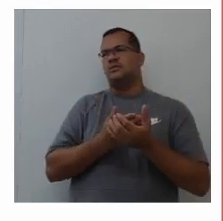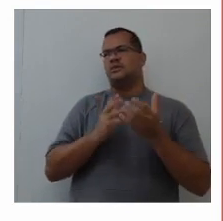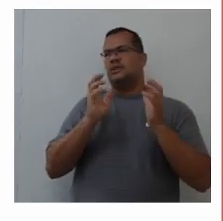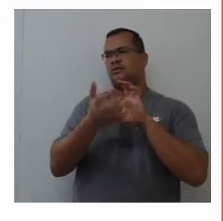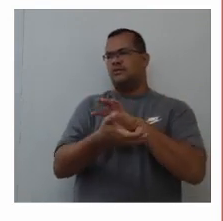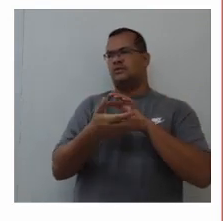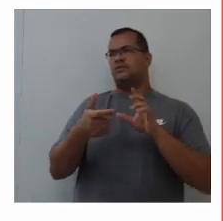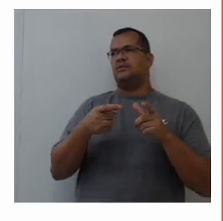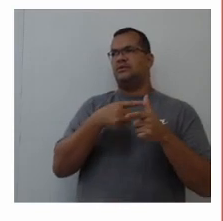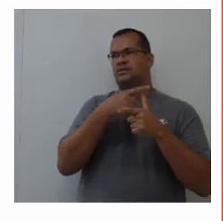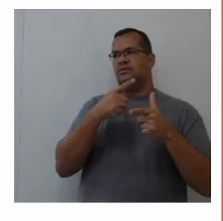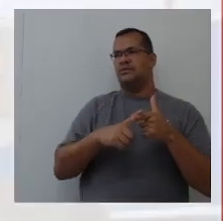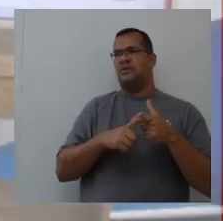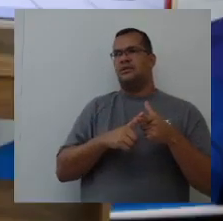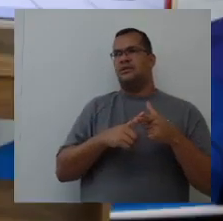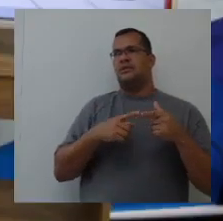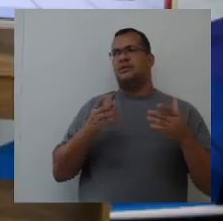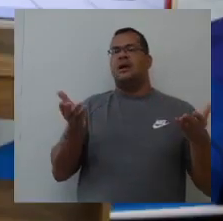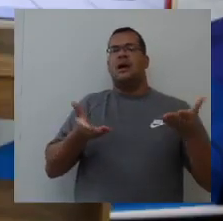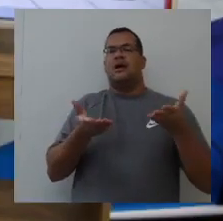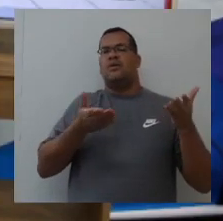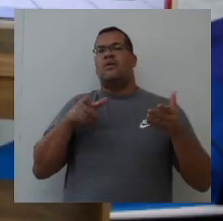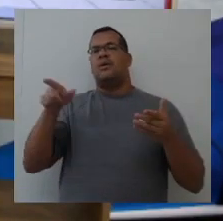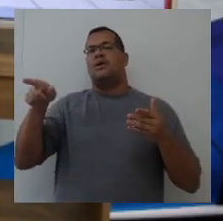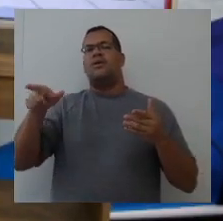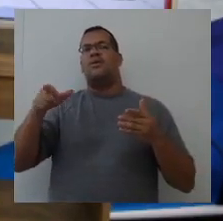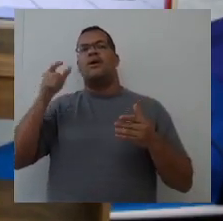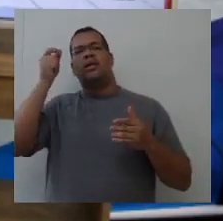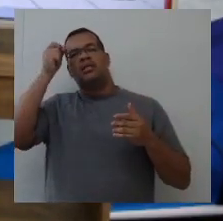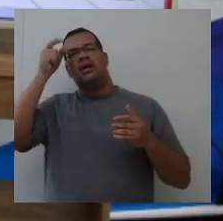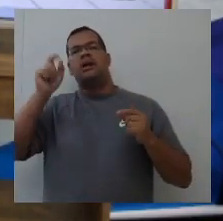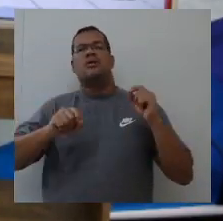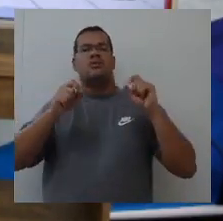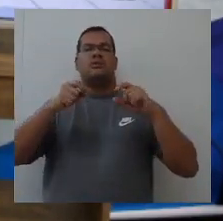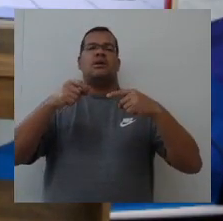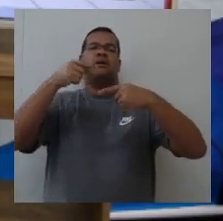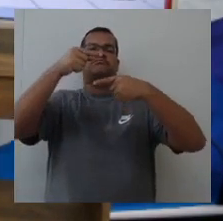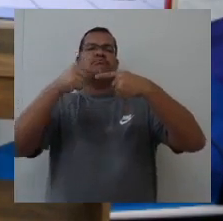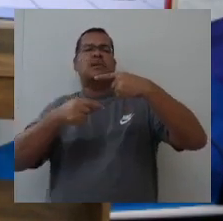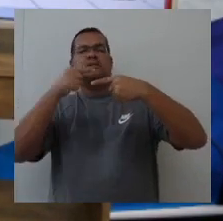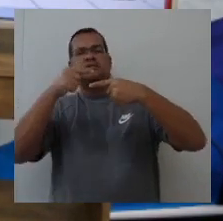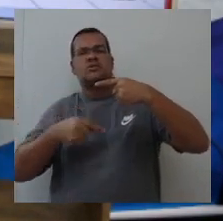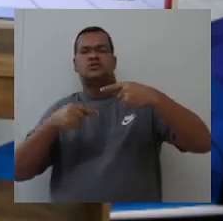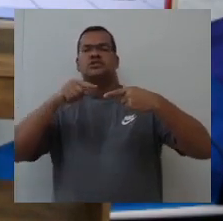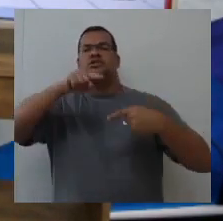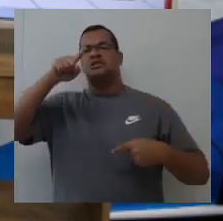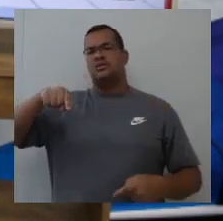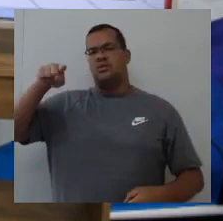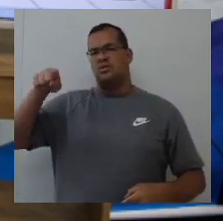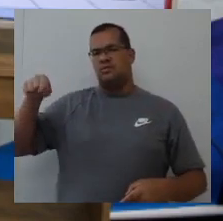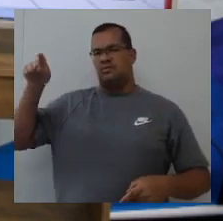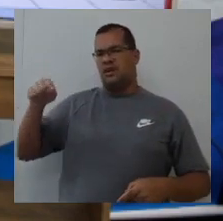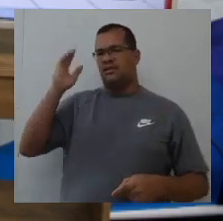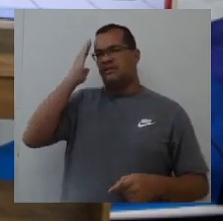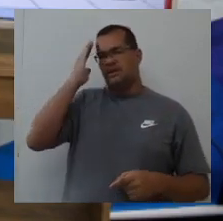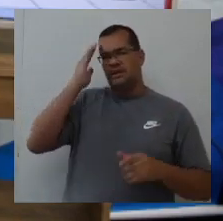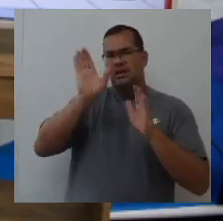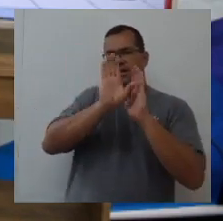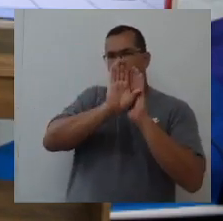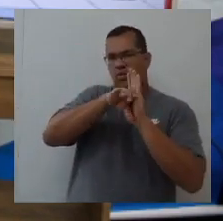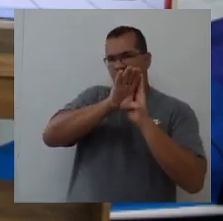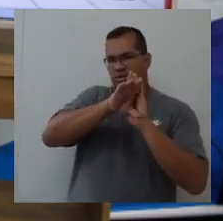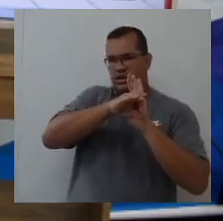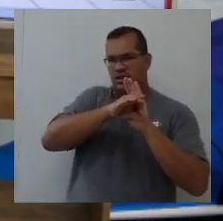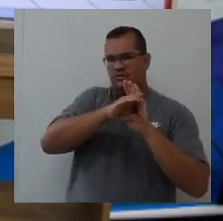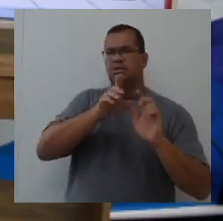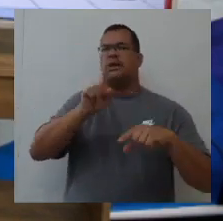Vitor, vai se deparar agora com a ideia de razões trigonométricas. A gente vai entender cada conceito e chegar